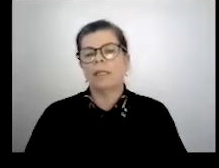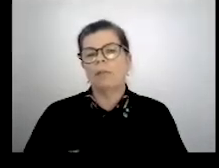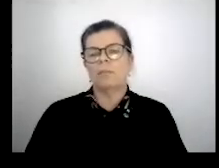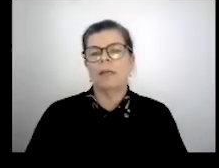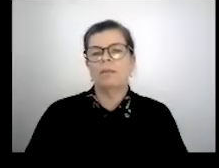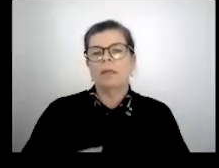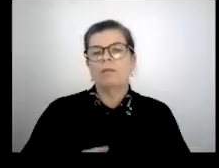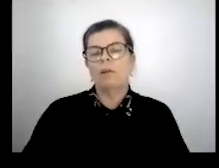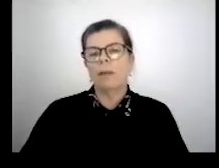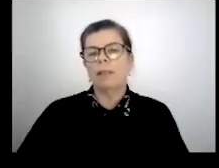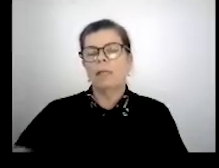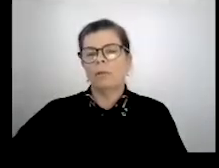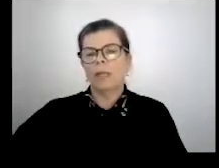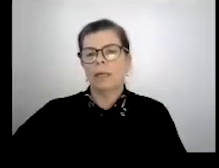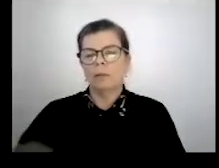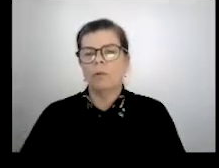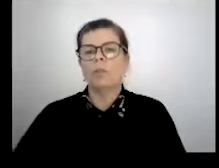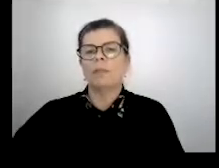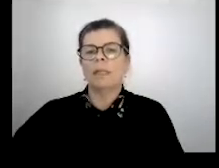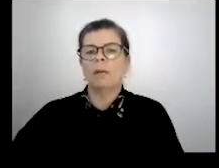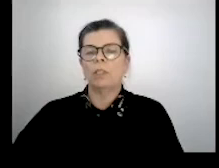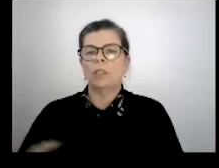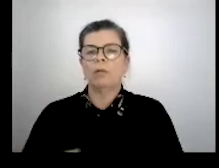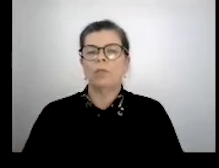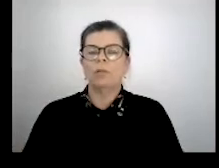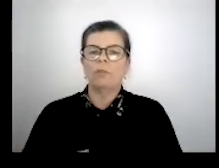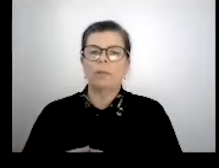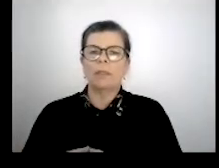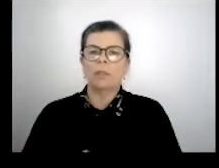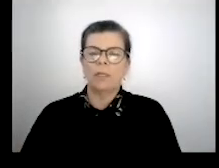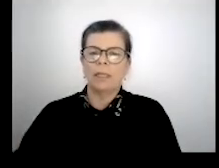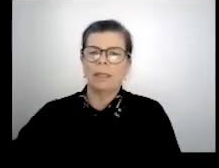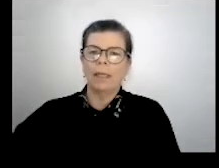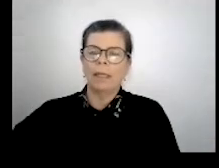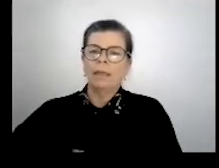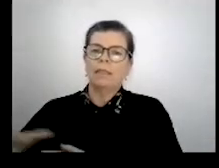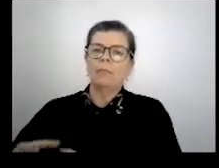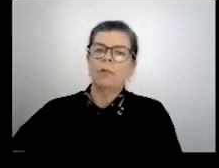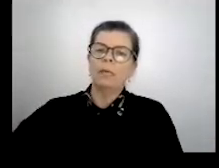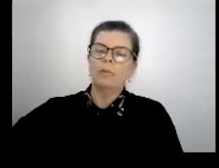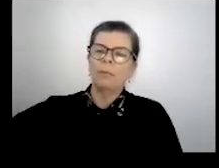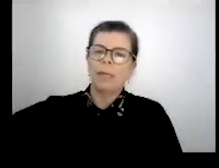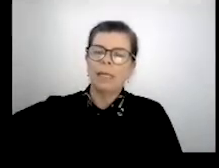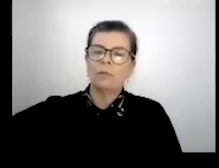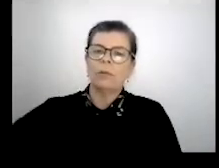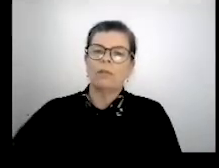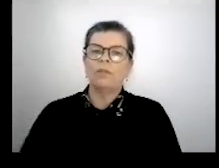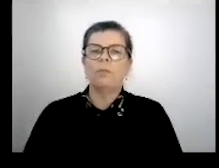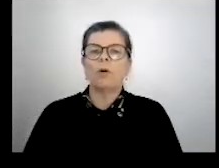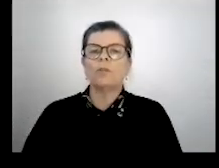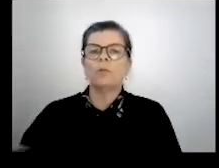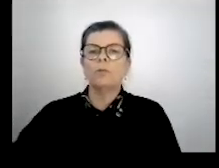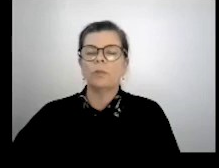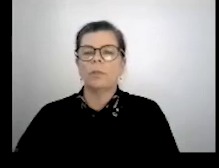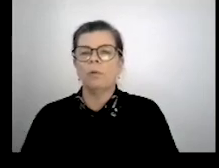simulados cada vez mais vão para dentro do hospital. A gente conseguiu envolver bastante o SADT, simulando o tempo lá na tomografia,